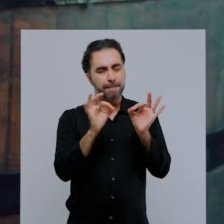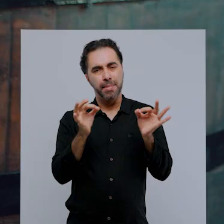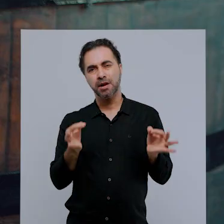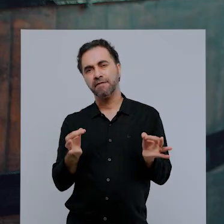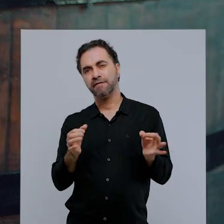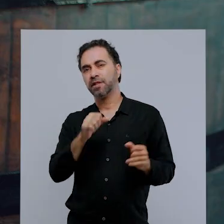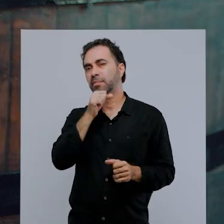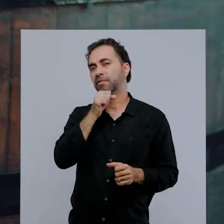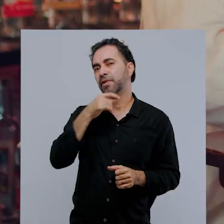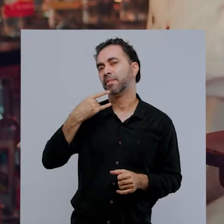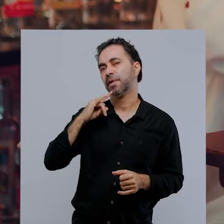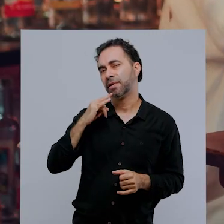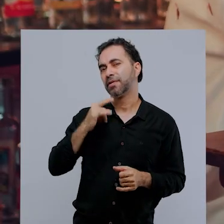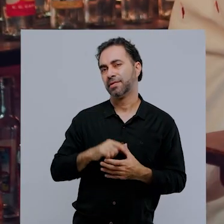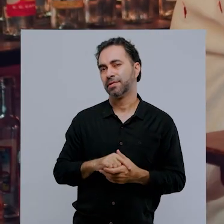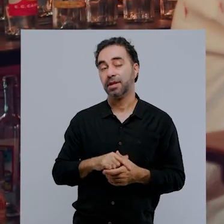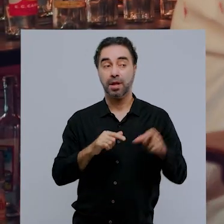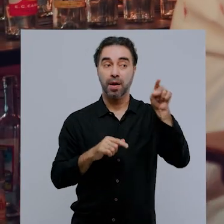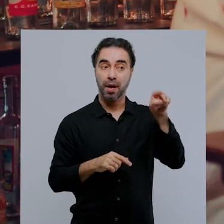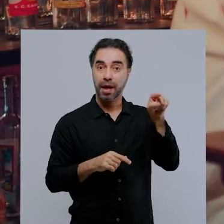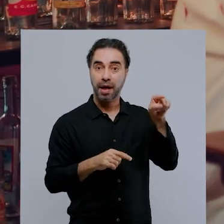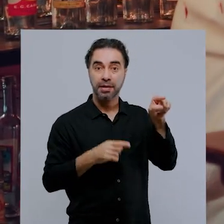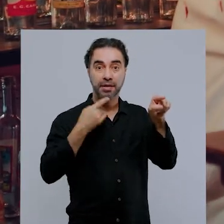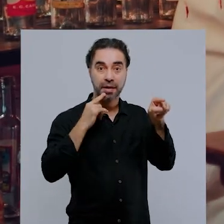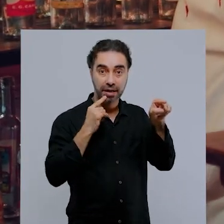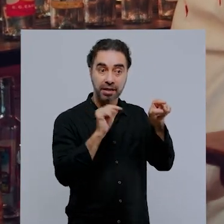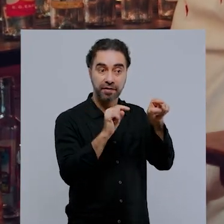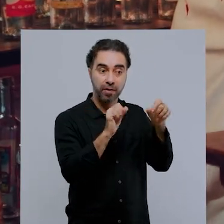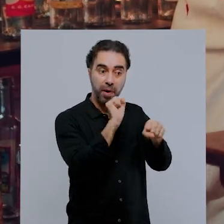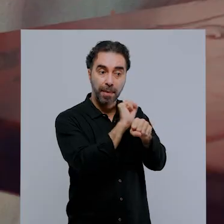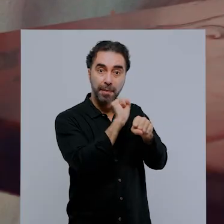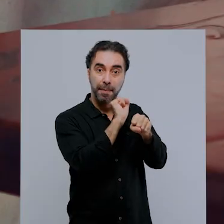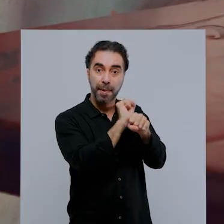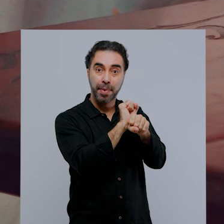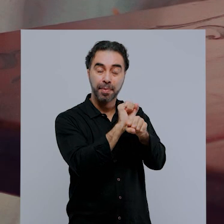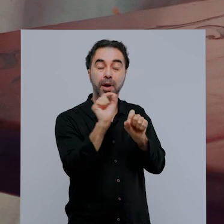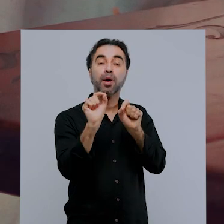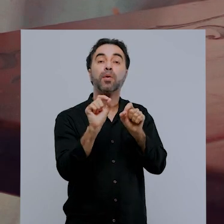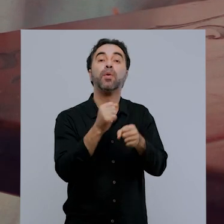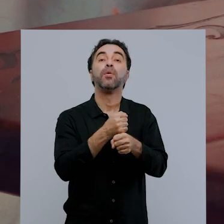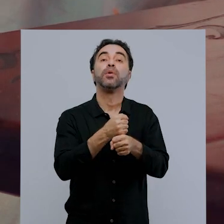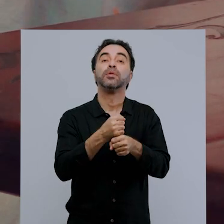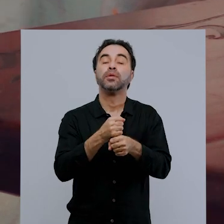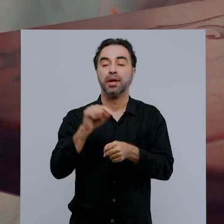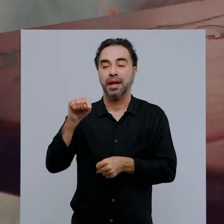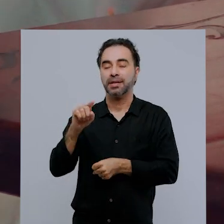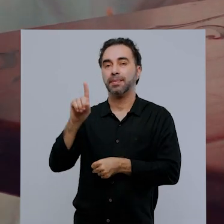o envelhecimento de cachaça. Então essa cachaça, ela ficou maturada, ela é de que ano? Essa é